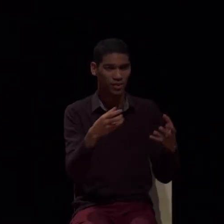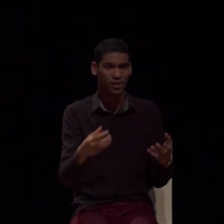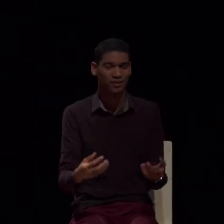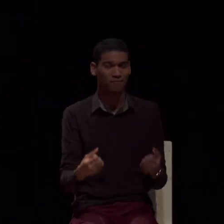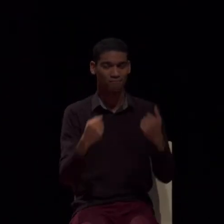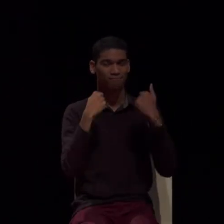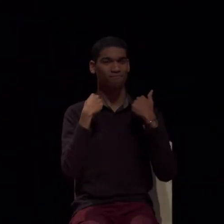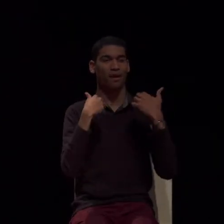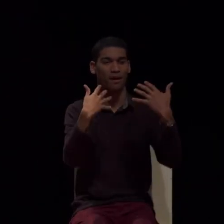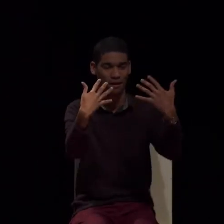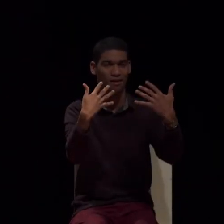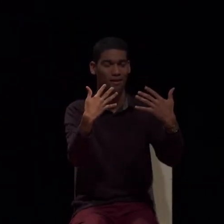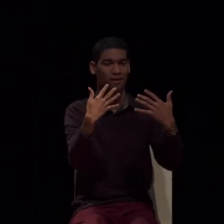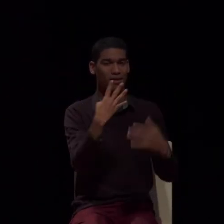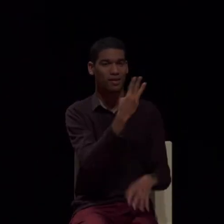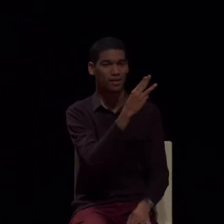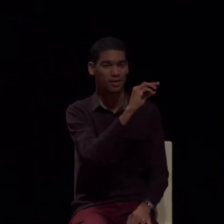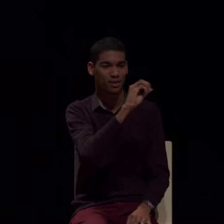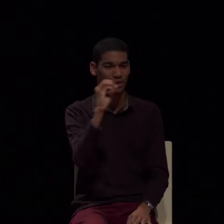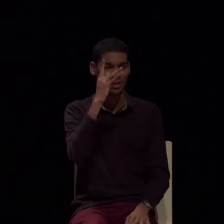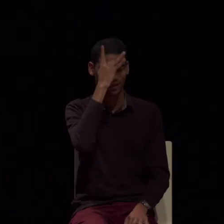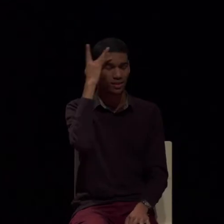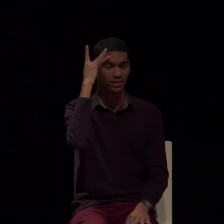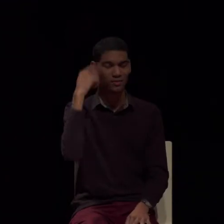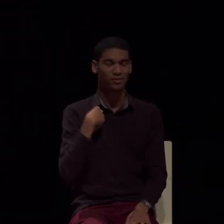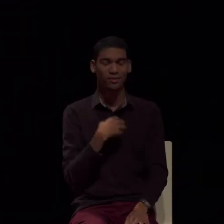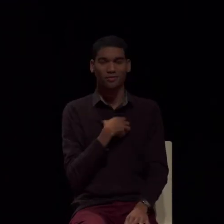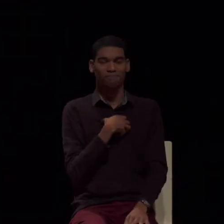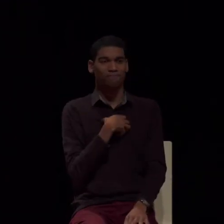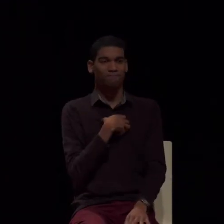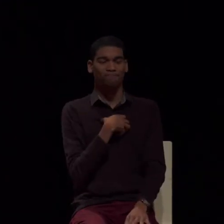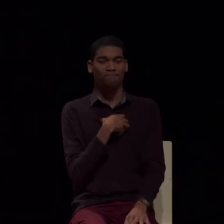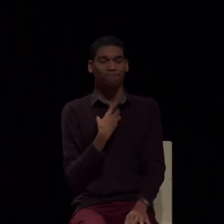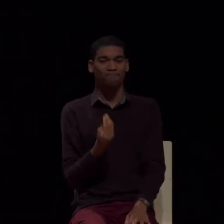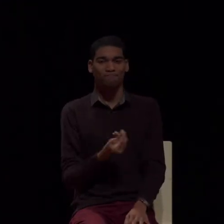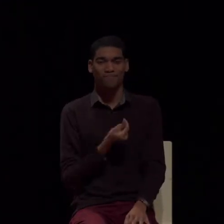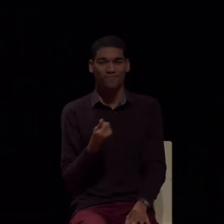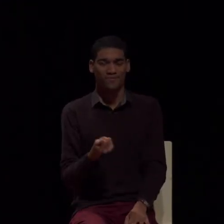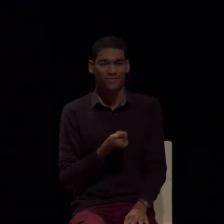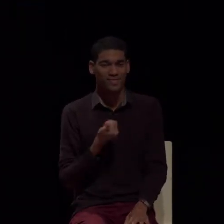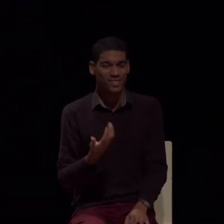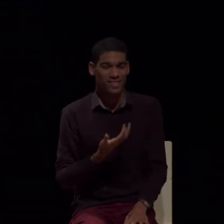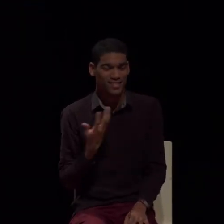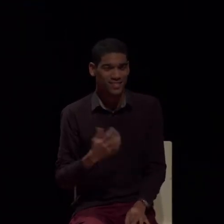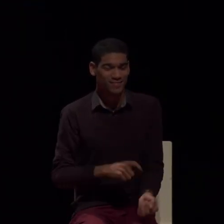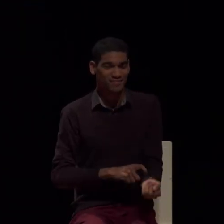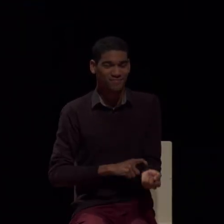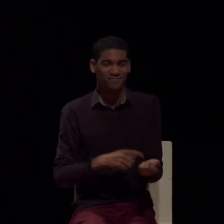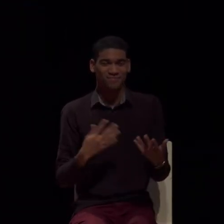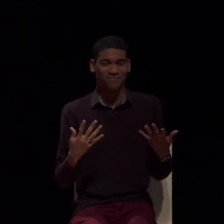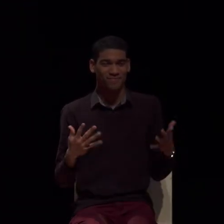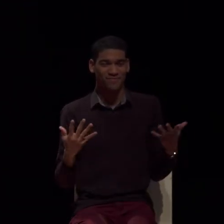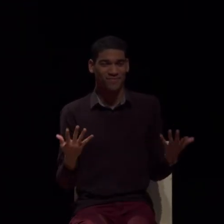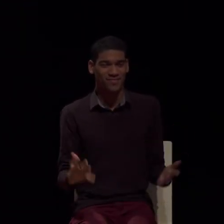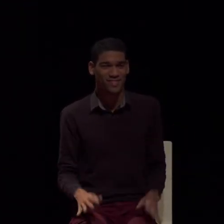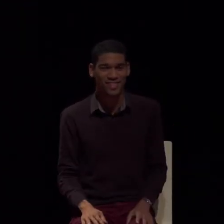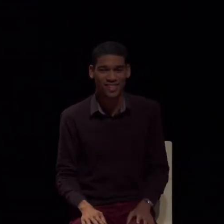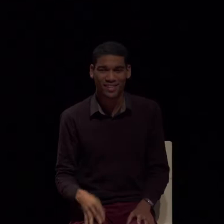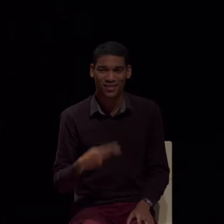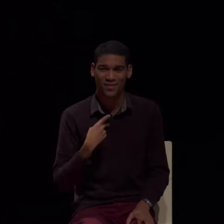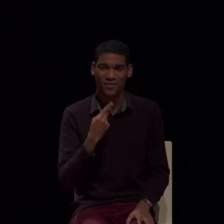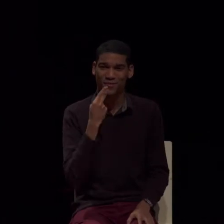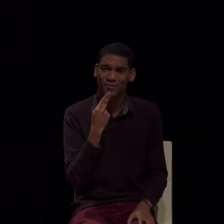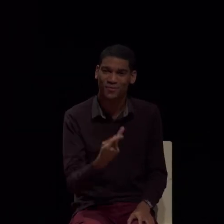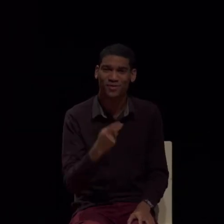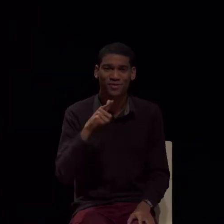300 me deixa um pouco pensa é e por isso eu diria que eu digo